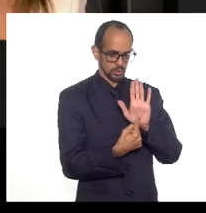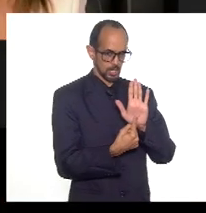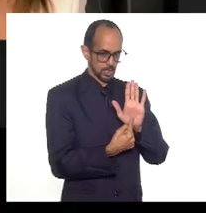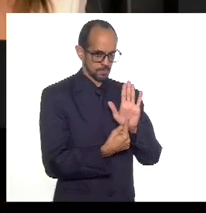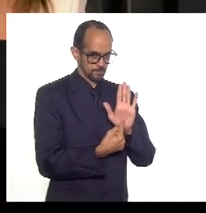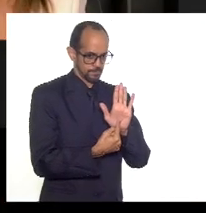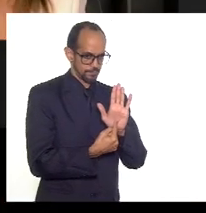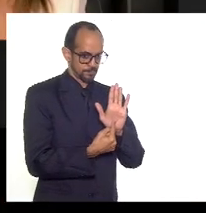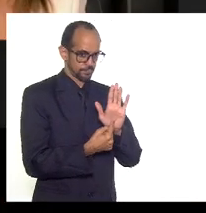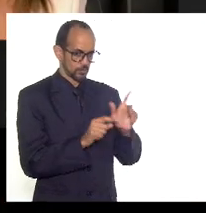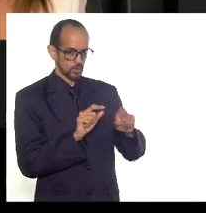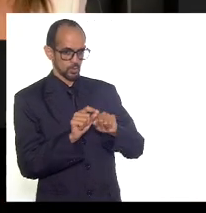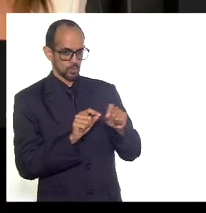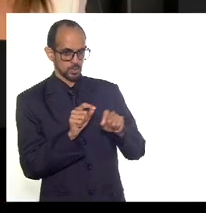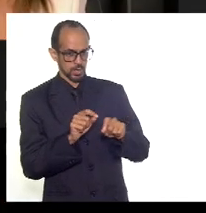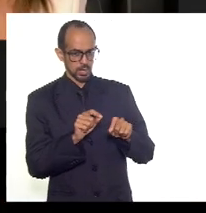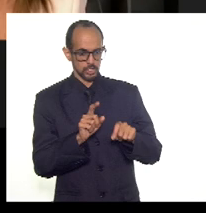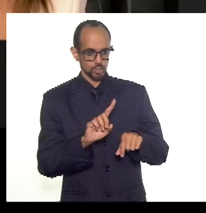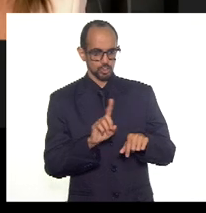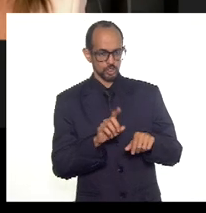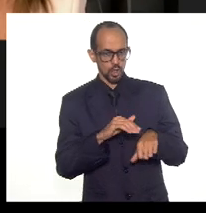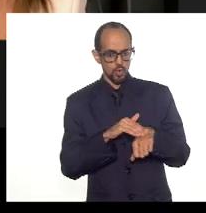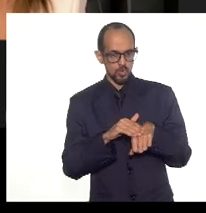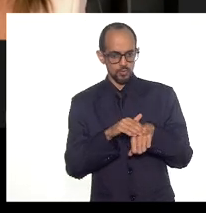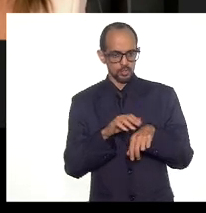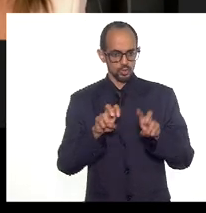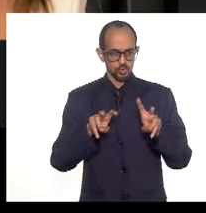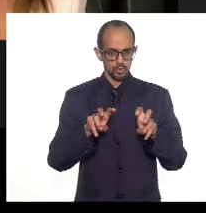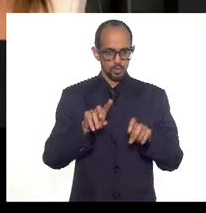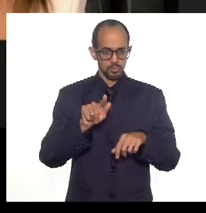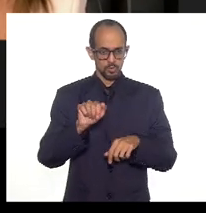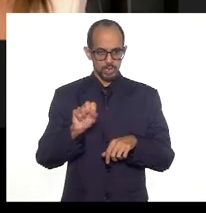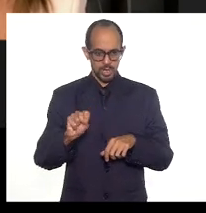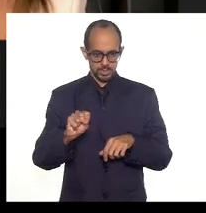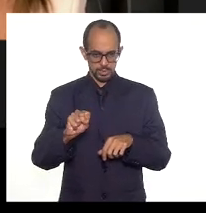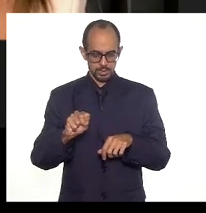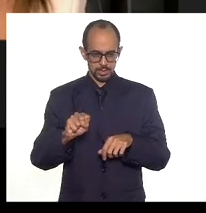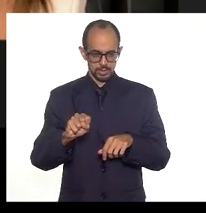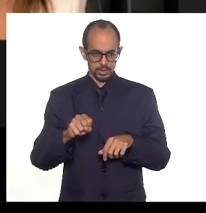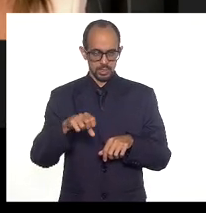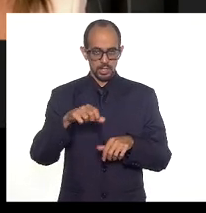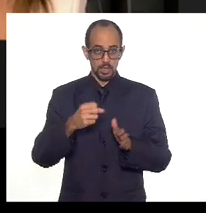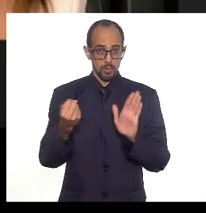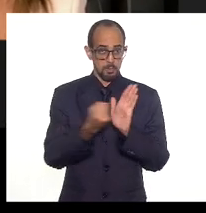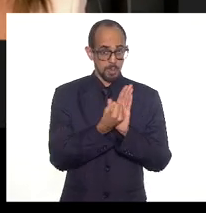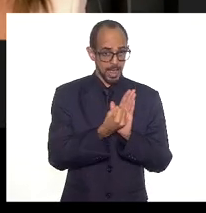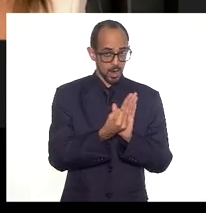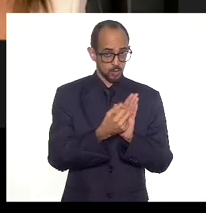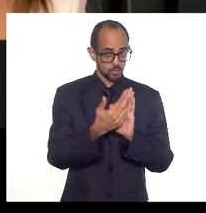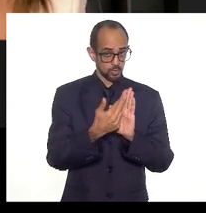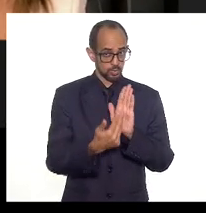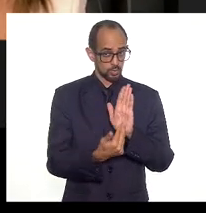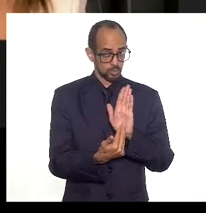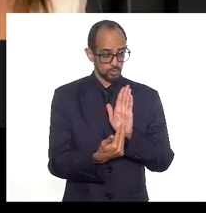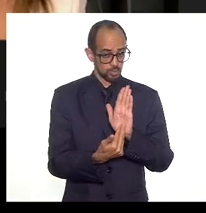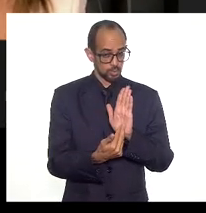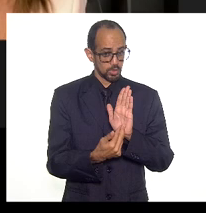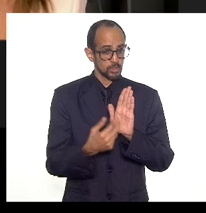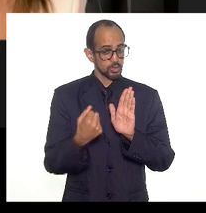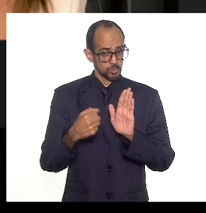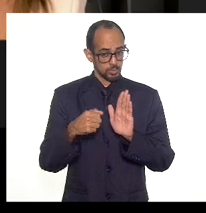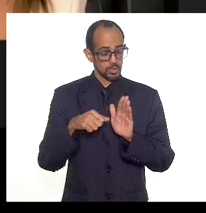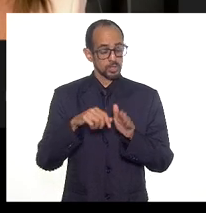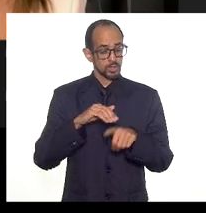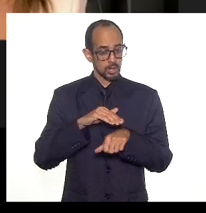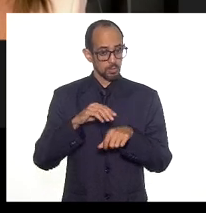conversando muito sobre essa questão do gás, do novo marco regulatório, claro, né, e dessa necessidade da gente estar discutindo isso com mais